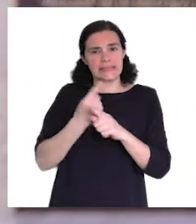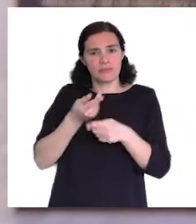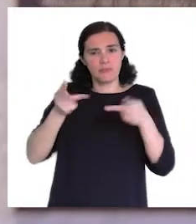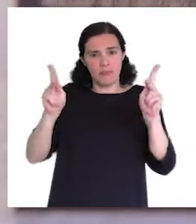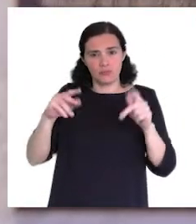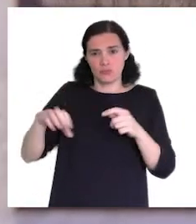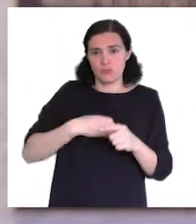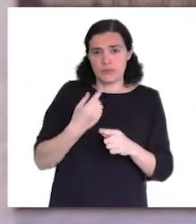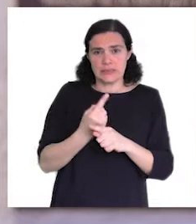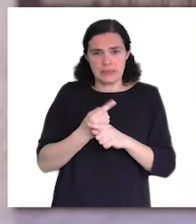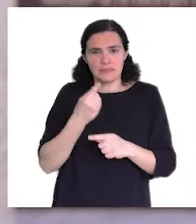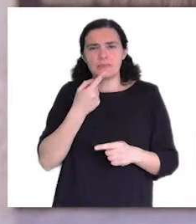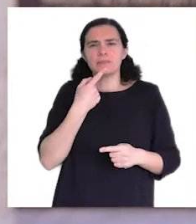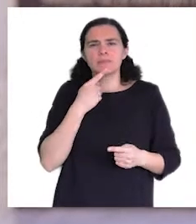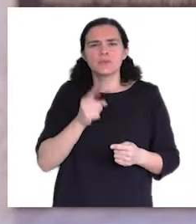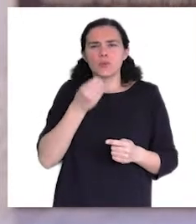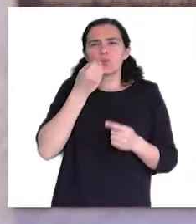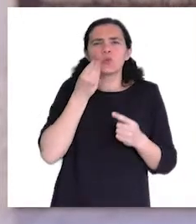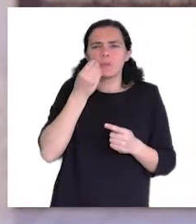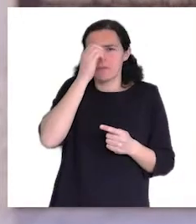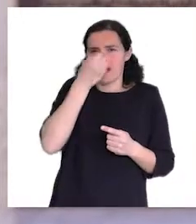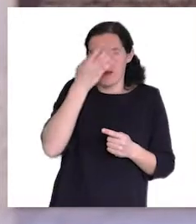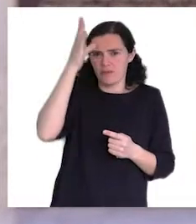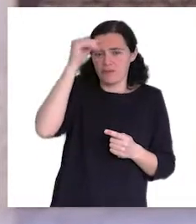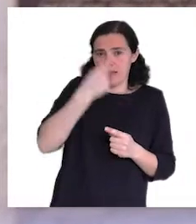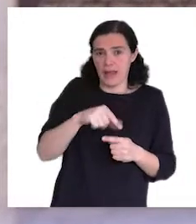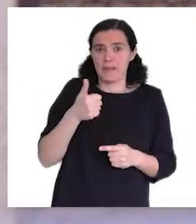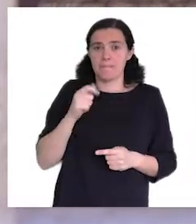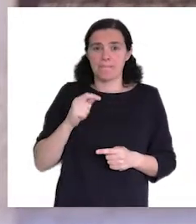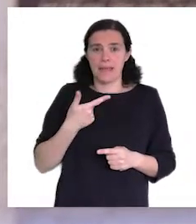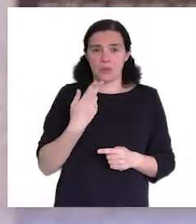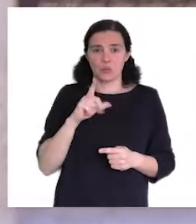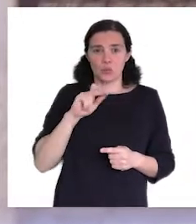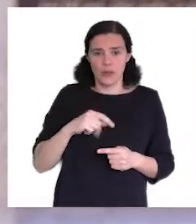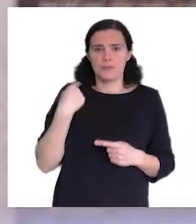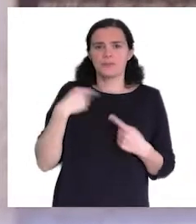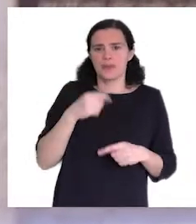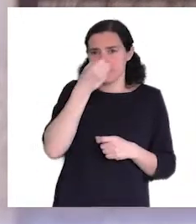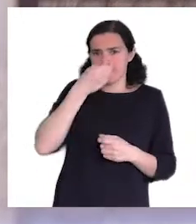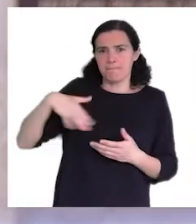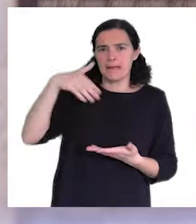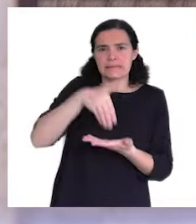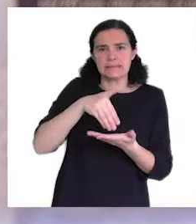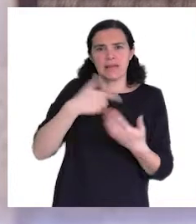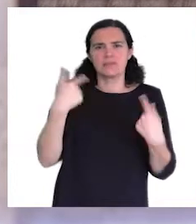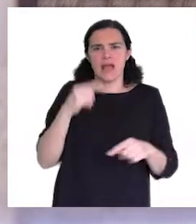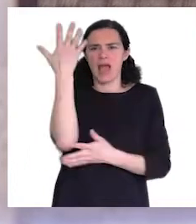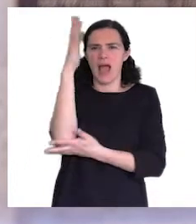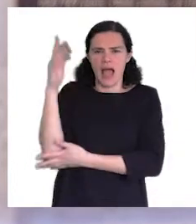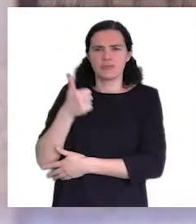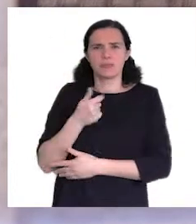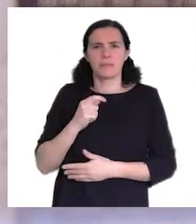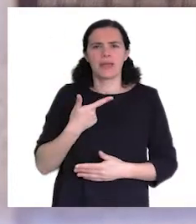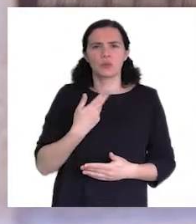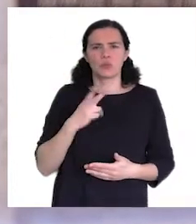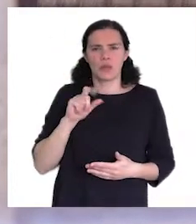metodologia sensorial, na identificação das espécies. Nós aqui temos uma bétula, nós aqui no Parque de Serralves temos as bétulas, são uma